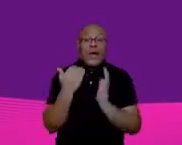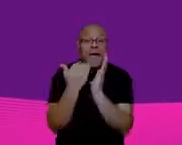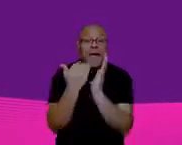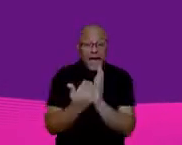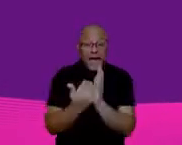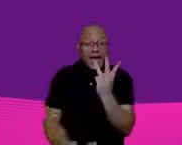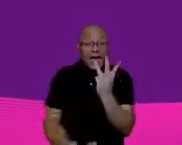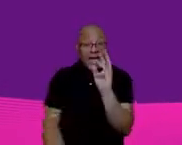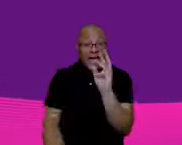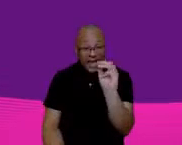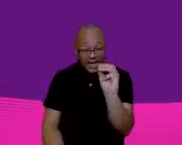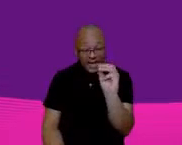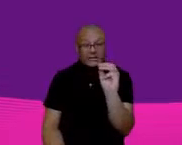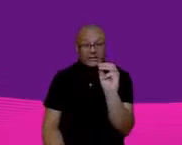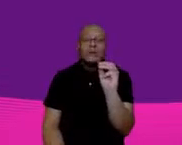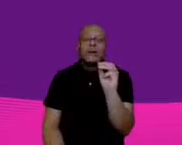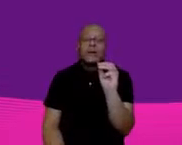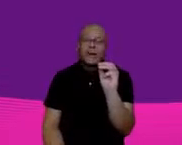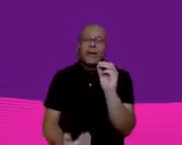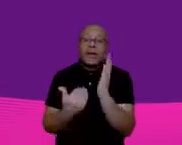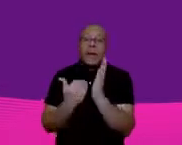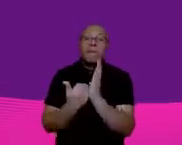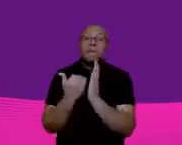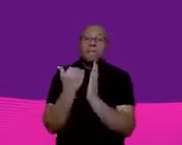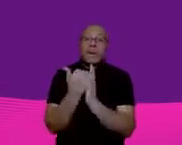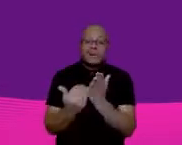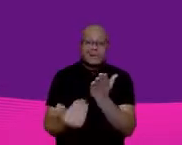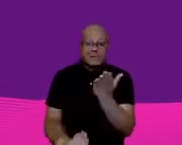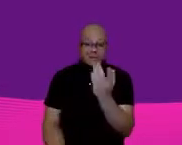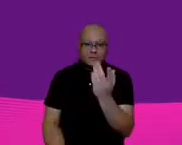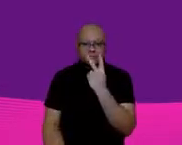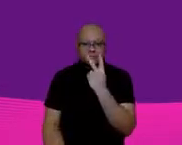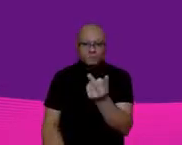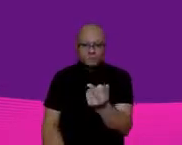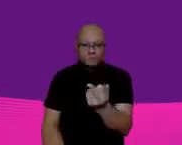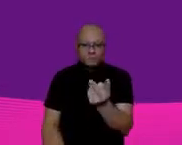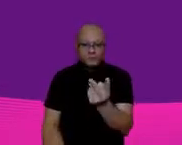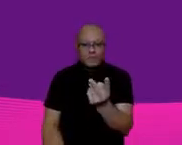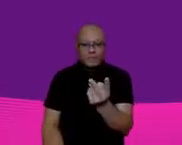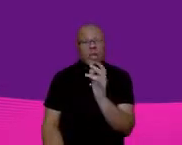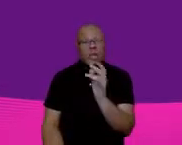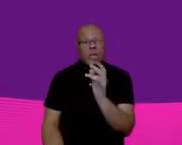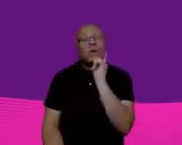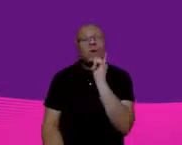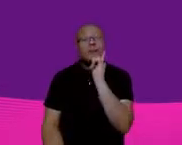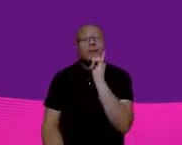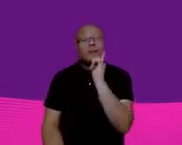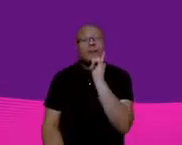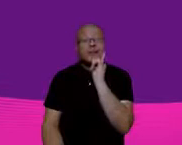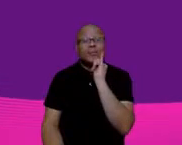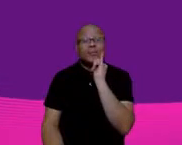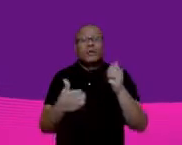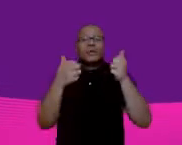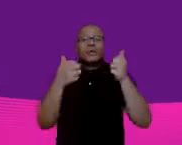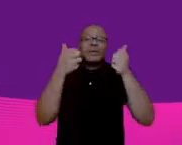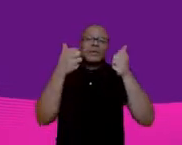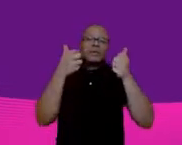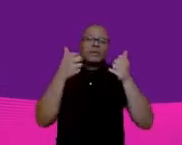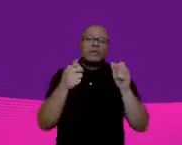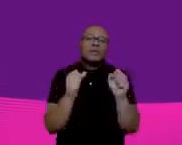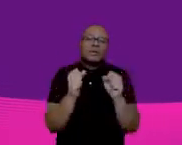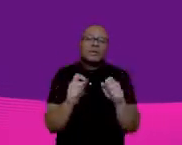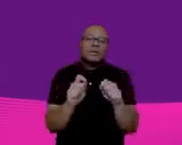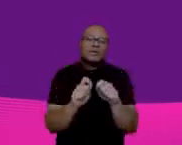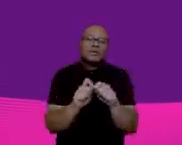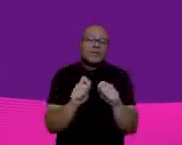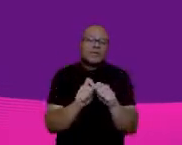um cenário de hipermobilidade. Então, esse é um caso que descreve o que nós podemos fazer e como é